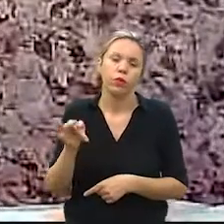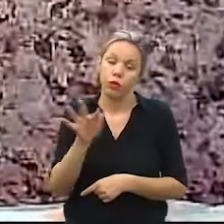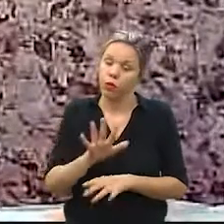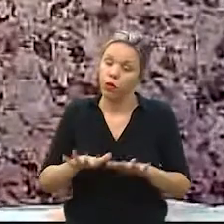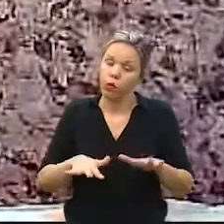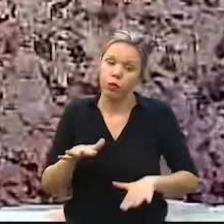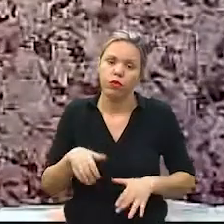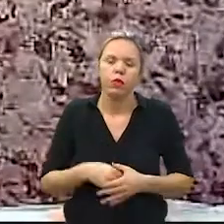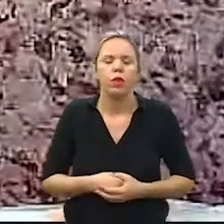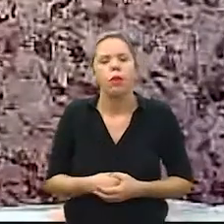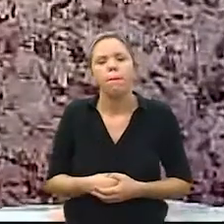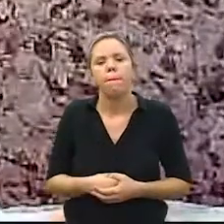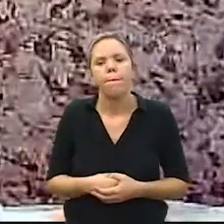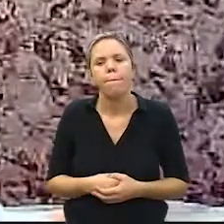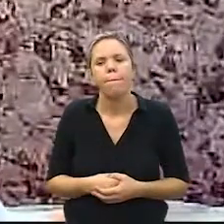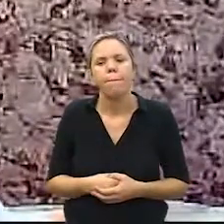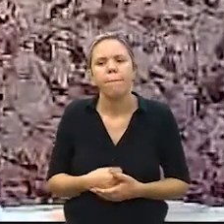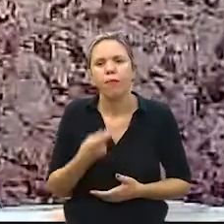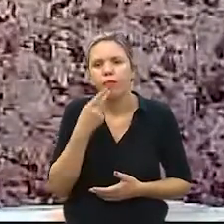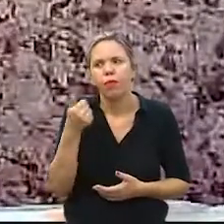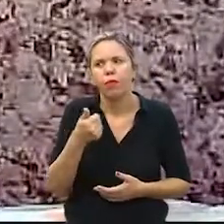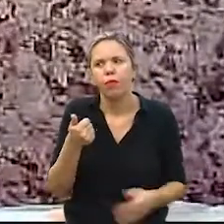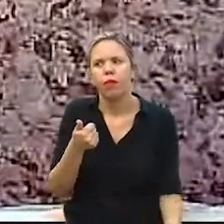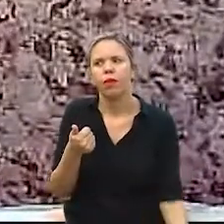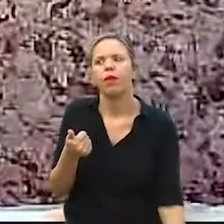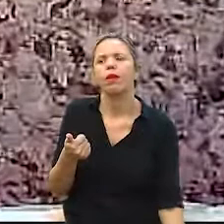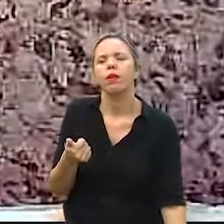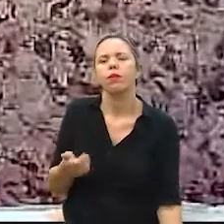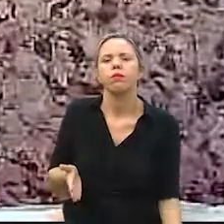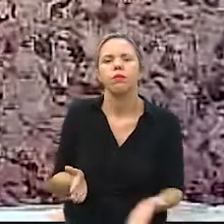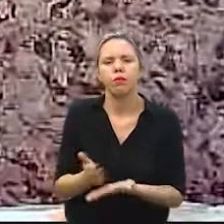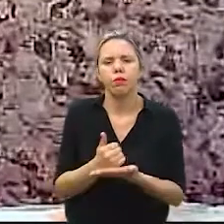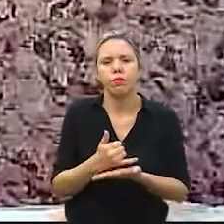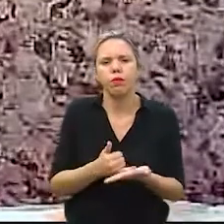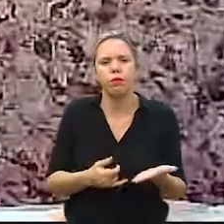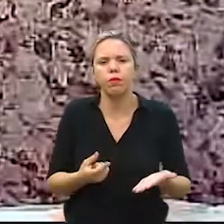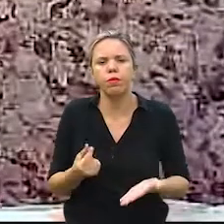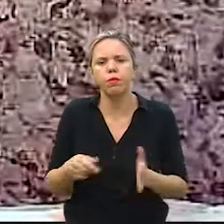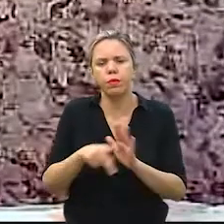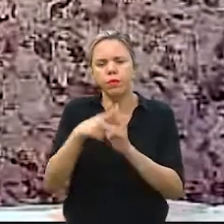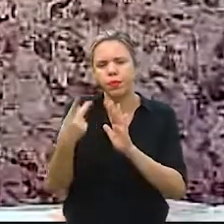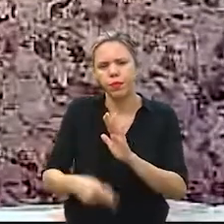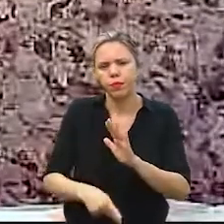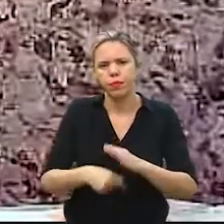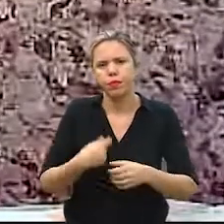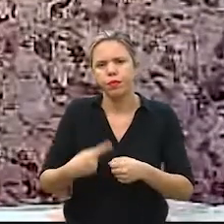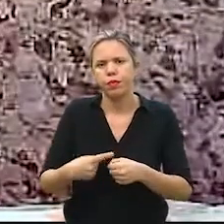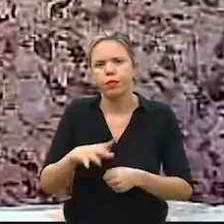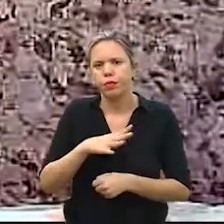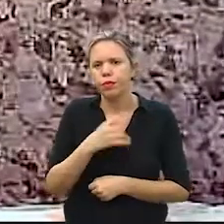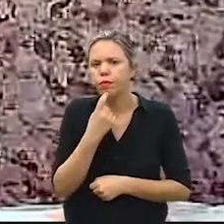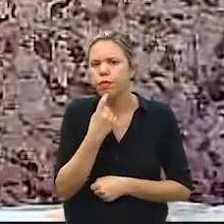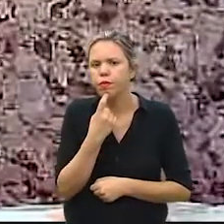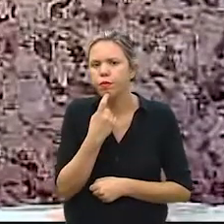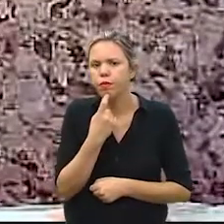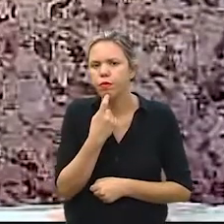federal. Vamos falar primeiro da arrecadação própria do município de